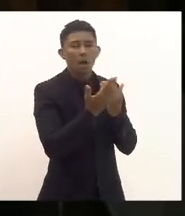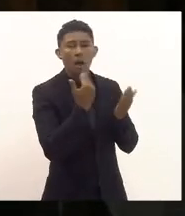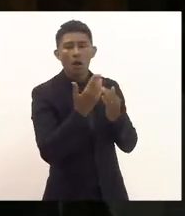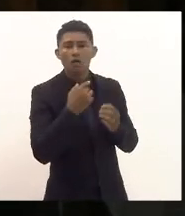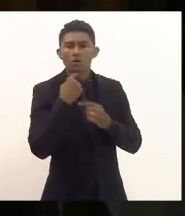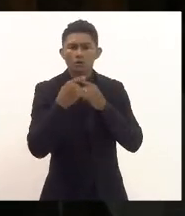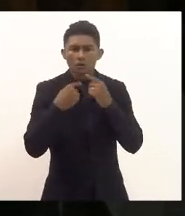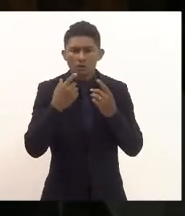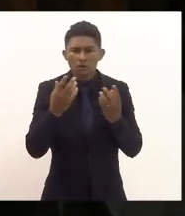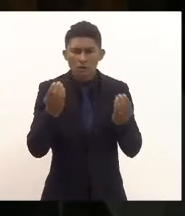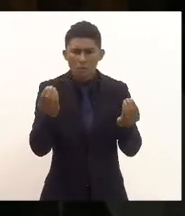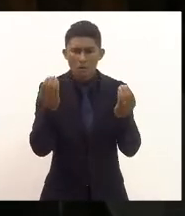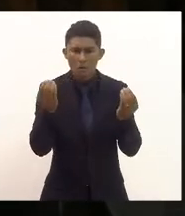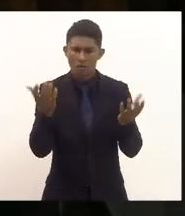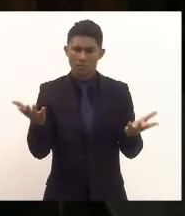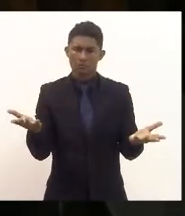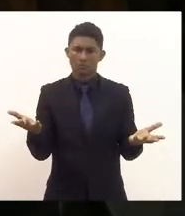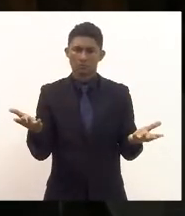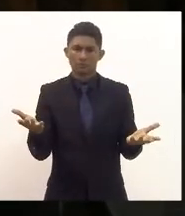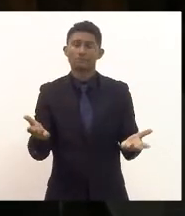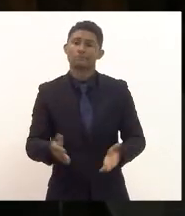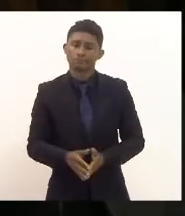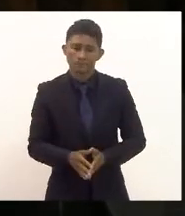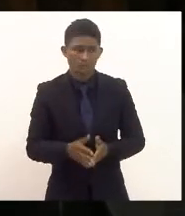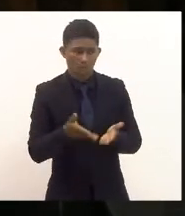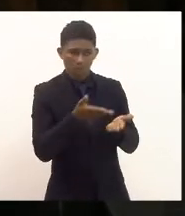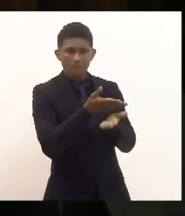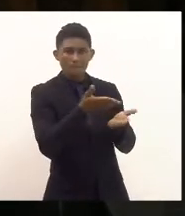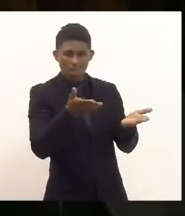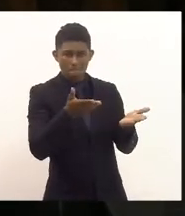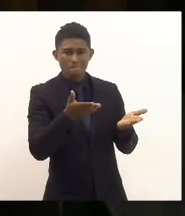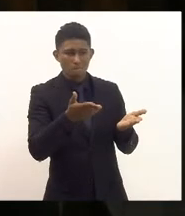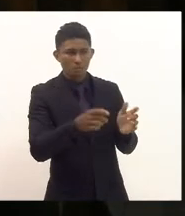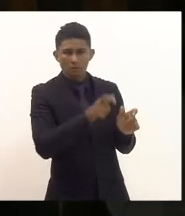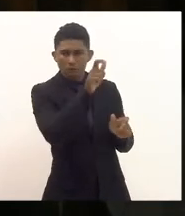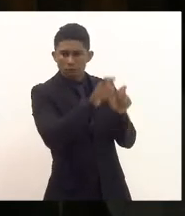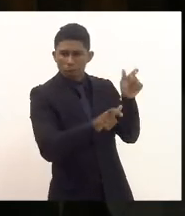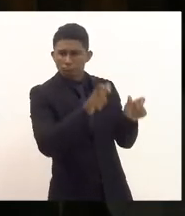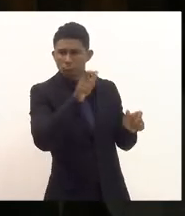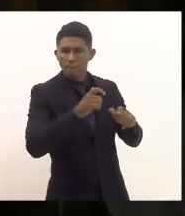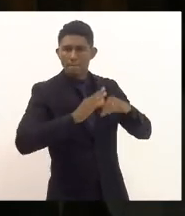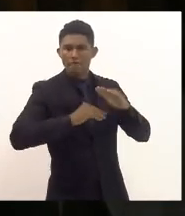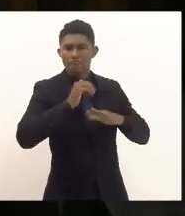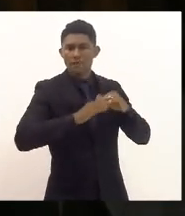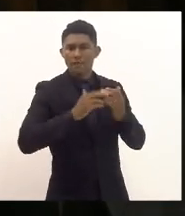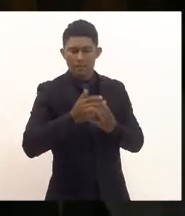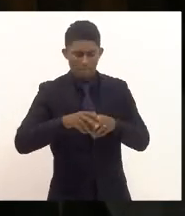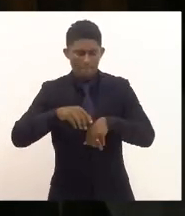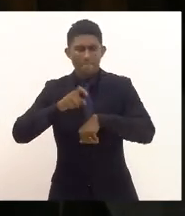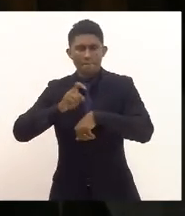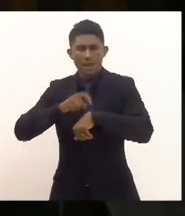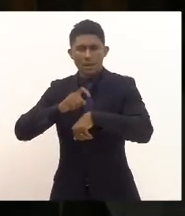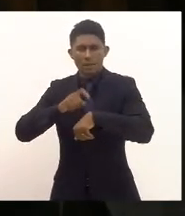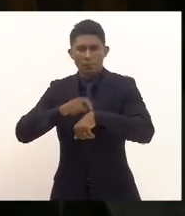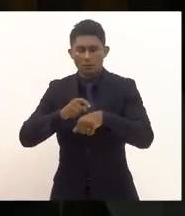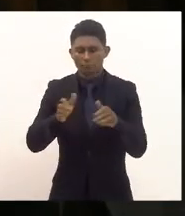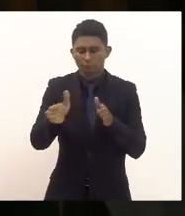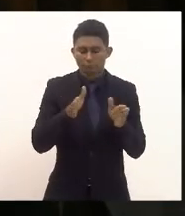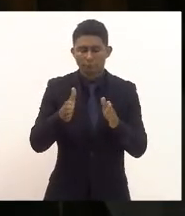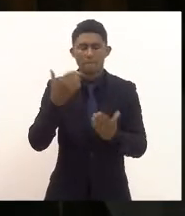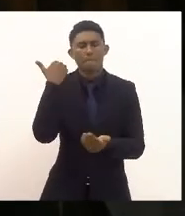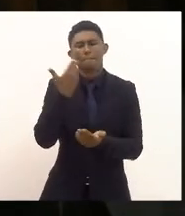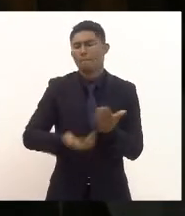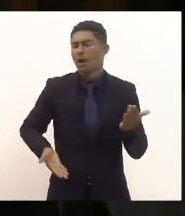não tem cabimento um defensor perder prazos processuais e não ser punido adequadamente